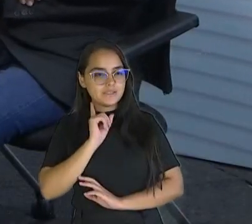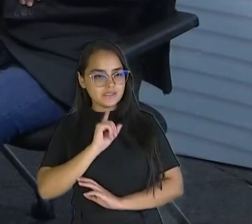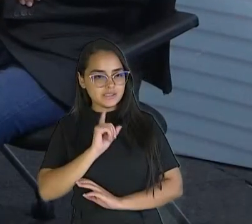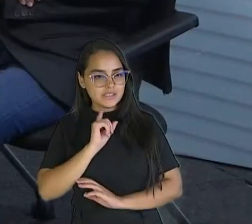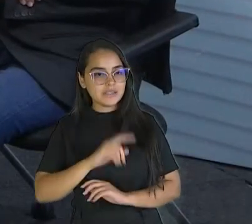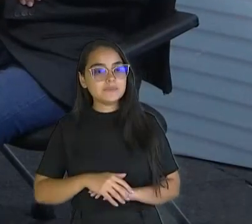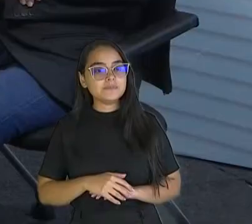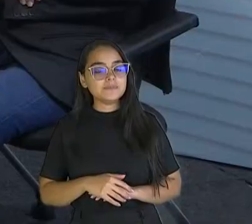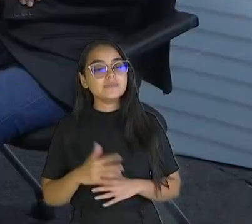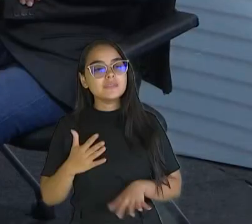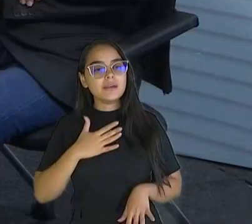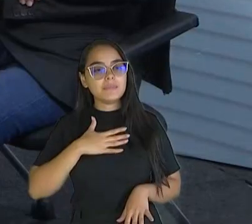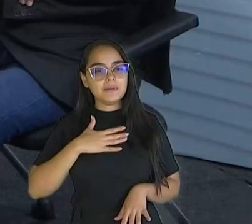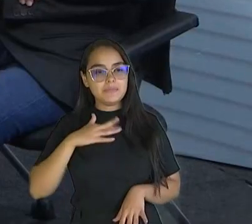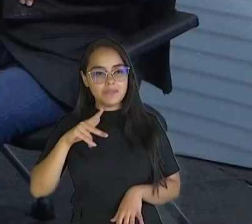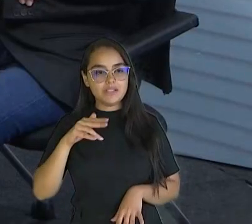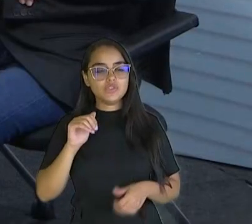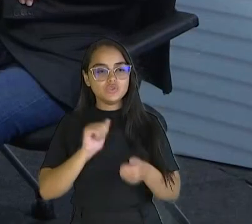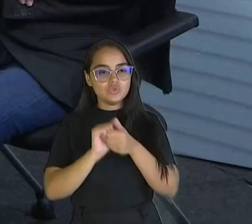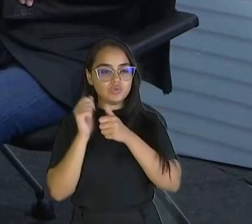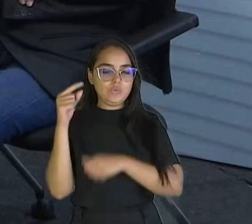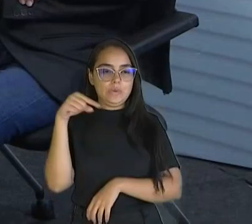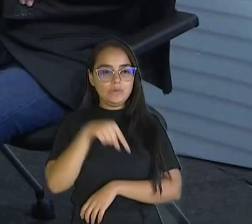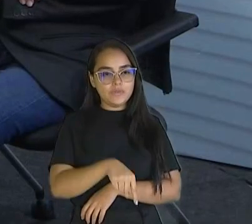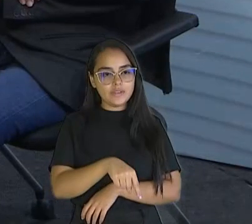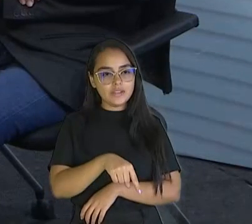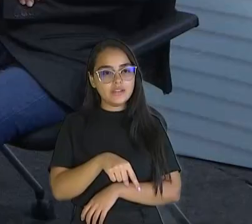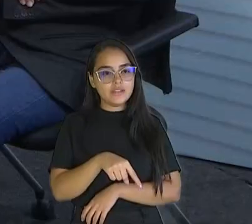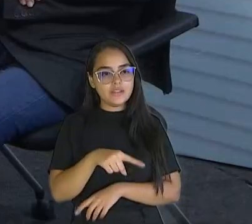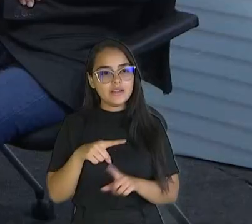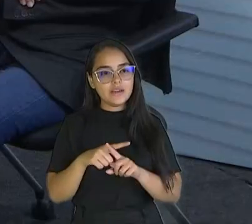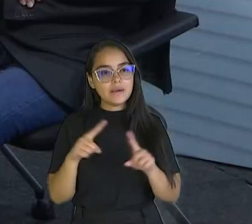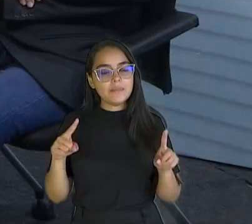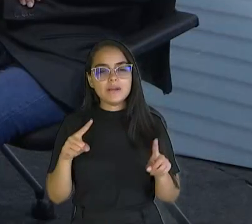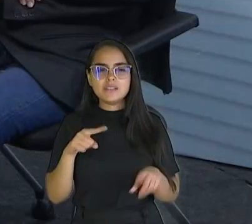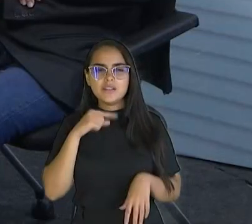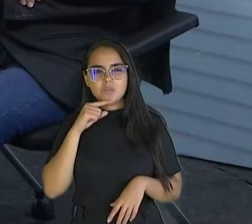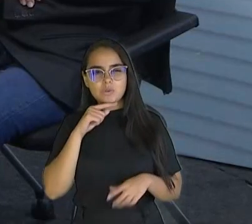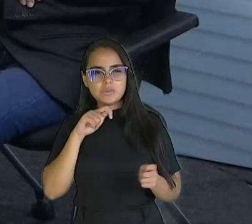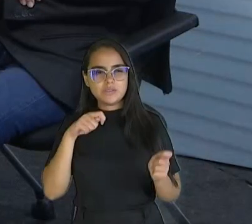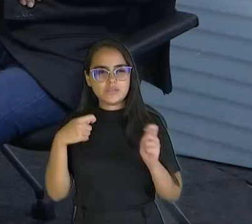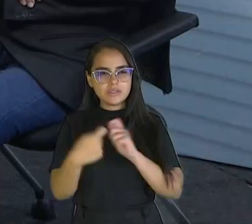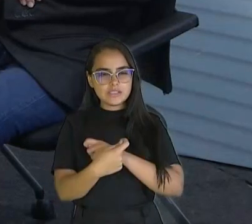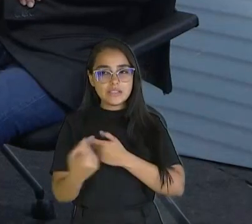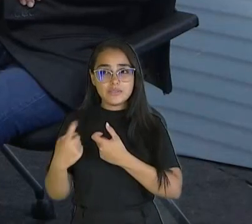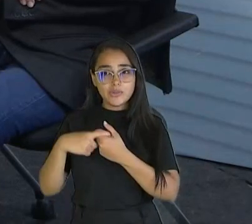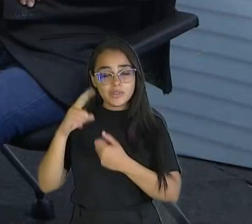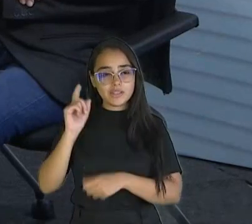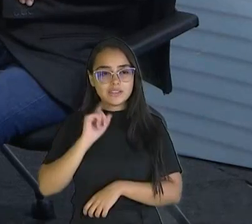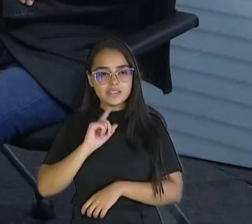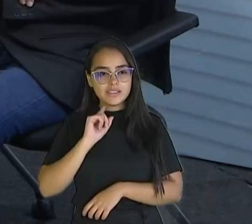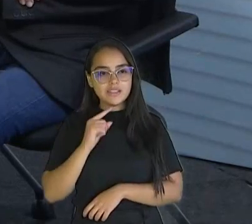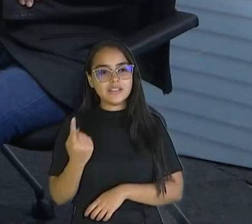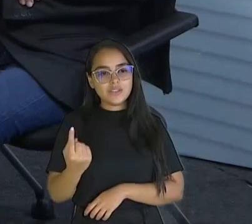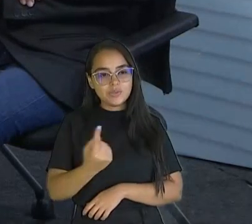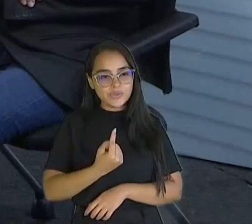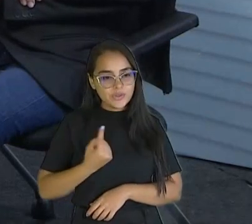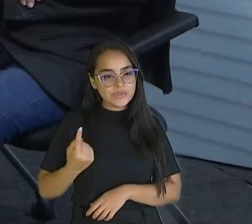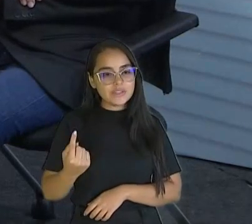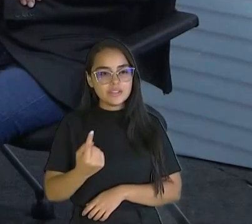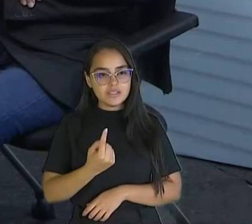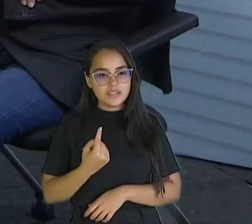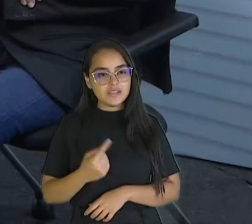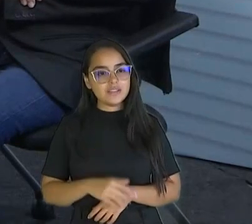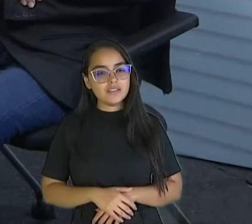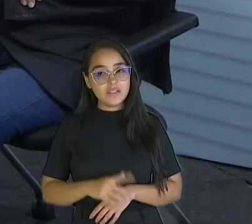minha irmã veio comigo, ela se mudou para cá, só que aí ela acabou não se adaptando e voltou para Minas, aí eu fiquei sozinha. Foi? Ela veio